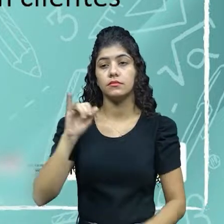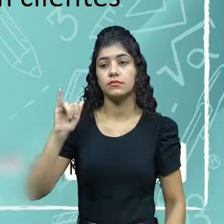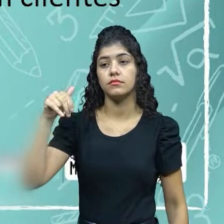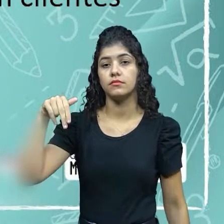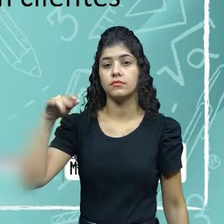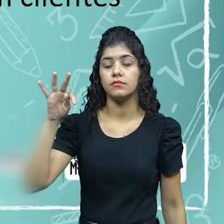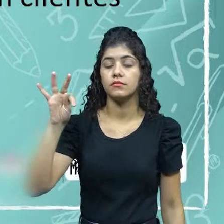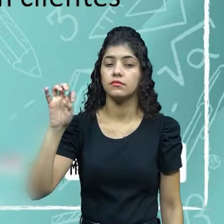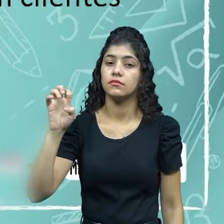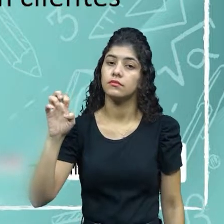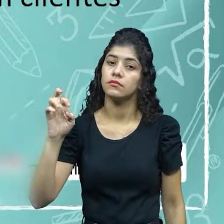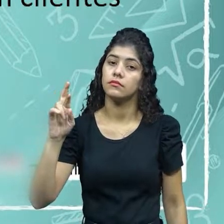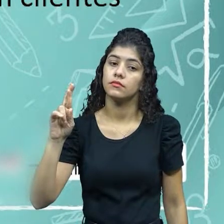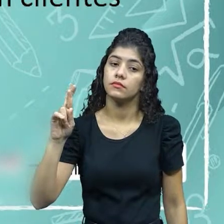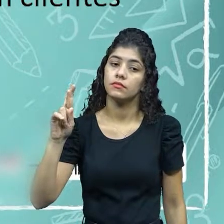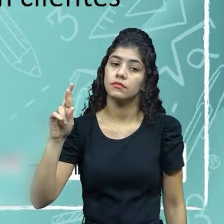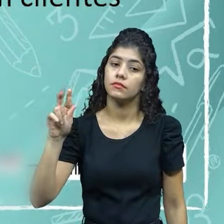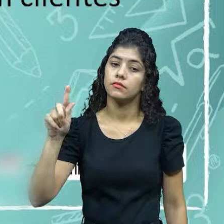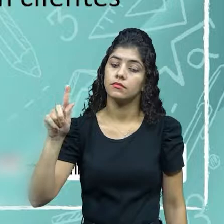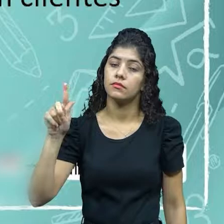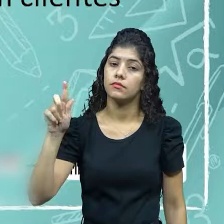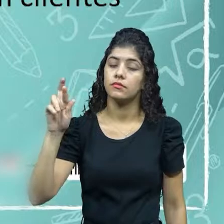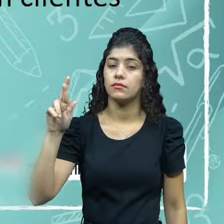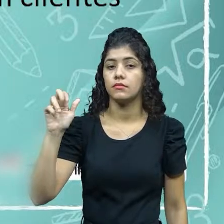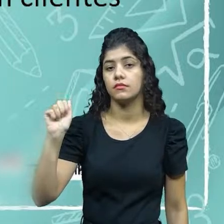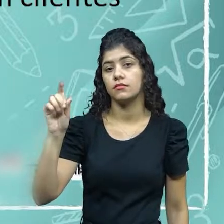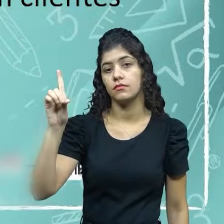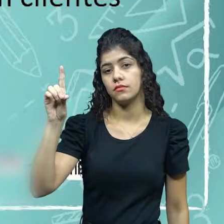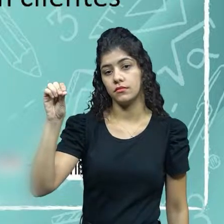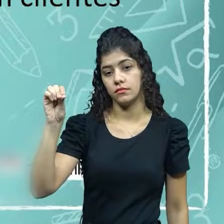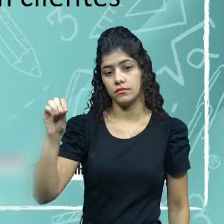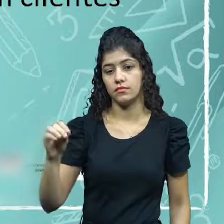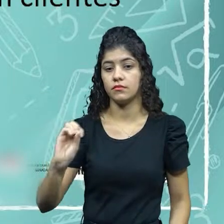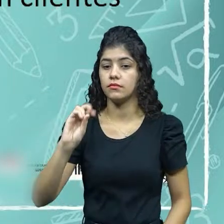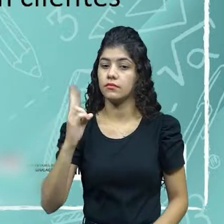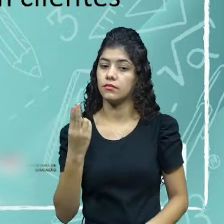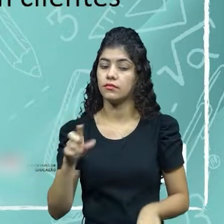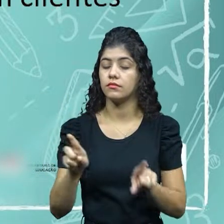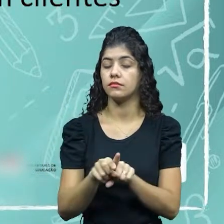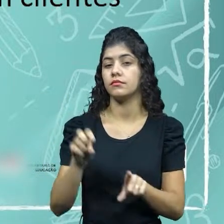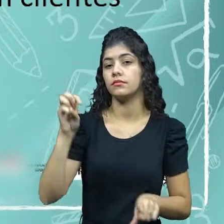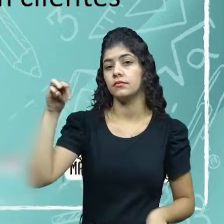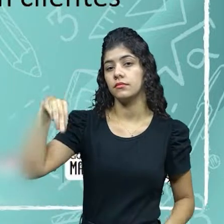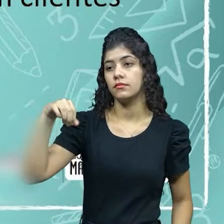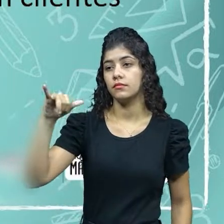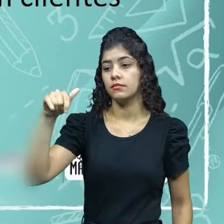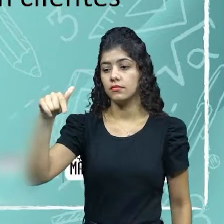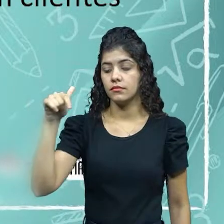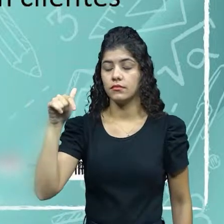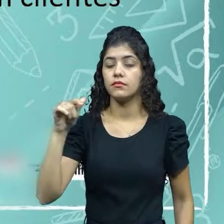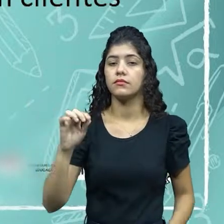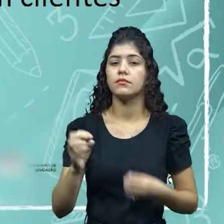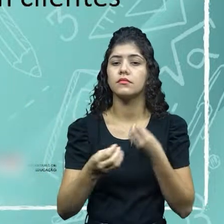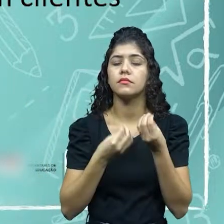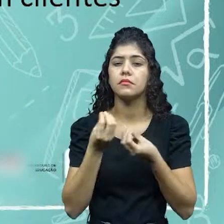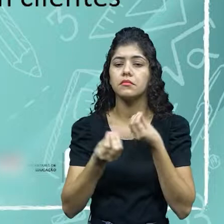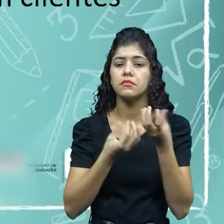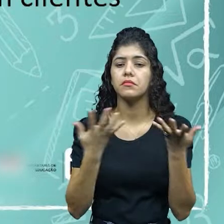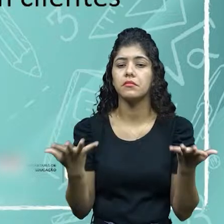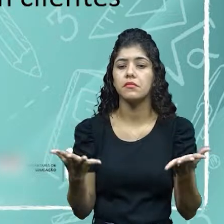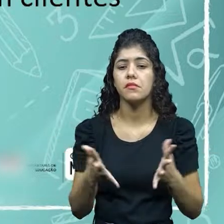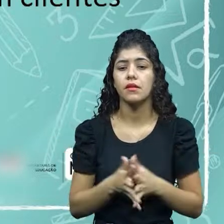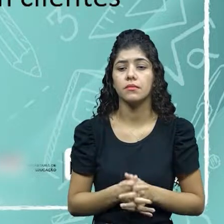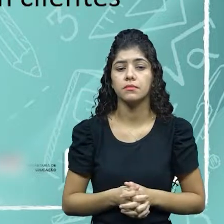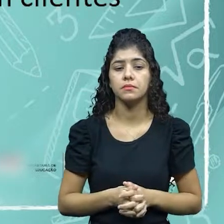dimensão é a dimensão integrada, ou o que nós chamamos mix do marketing. O que é o mix do marketing, professor? Nós vamos